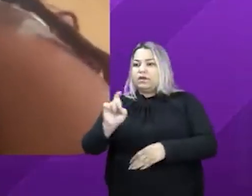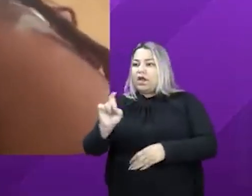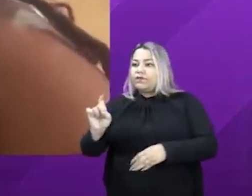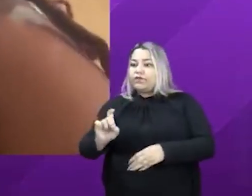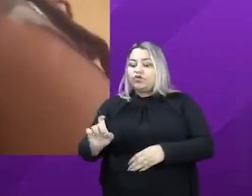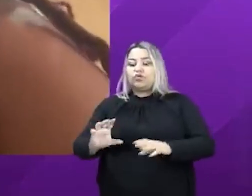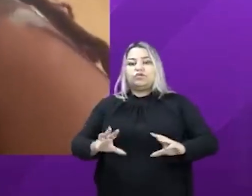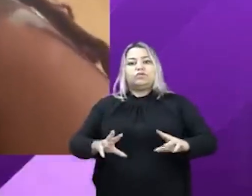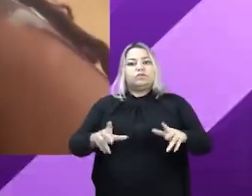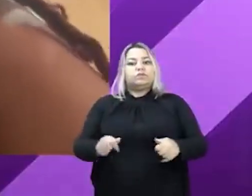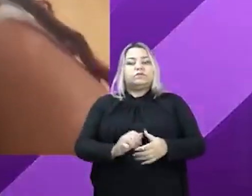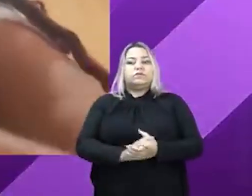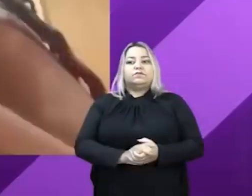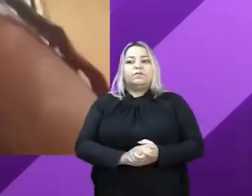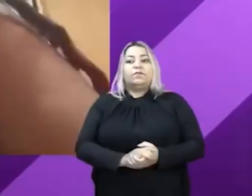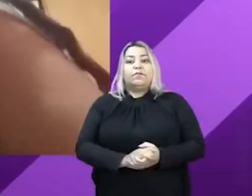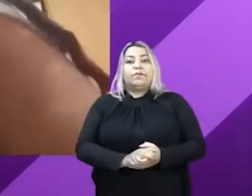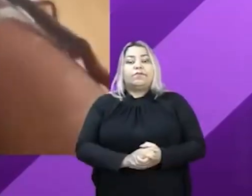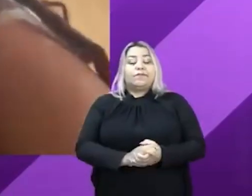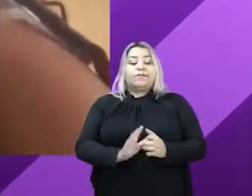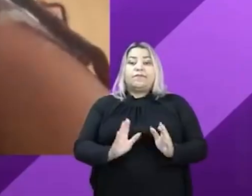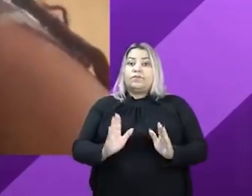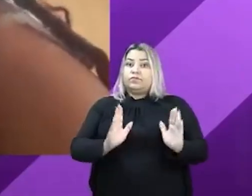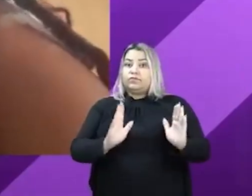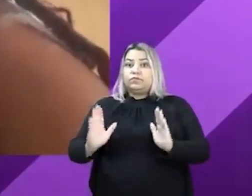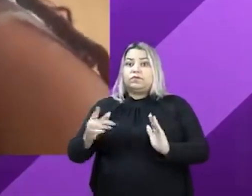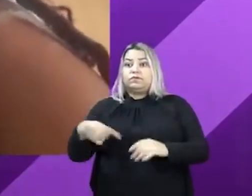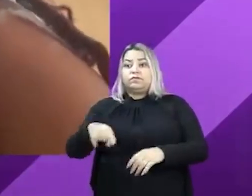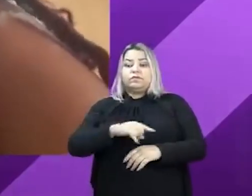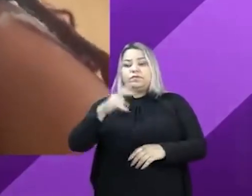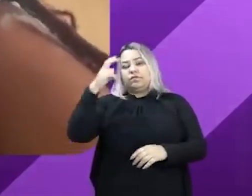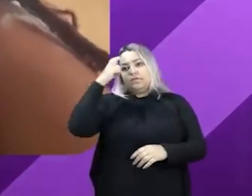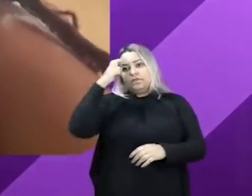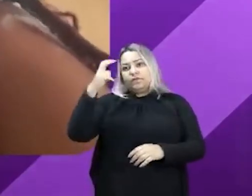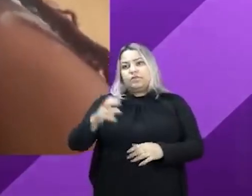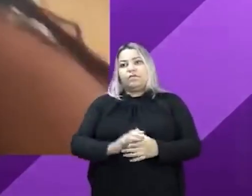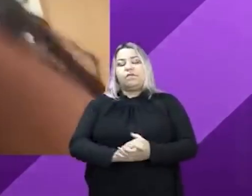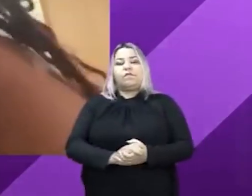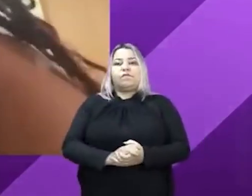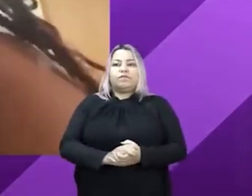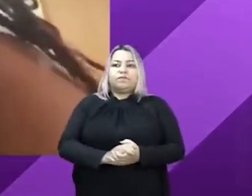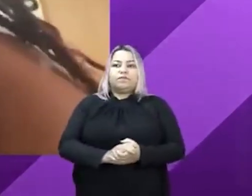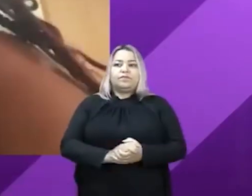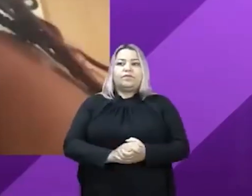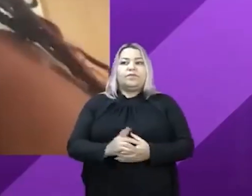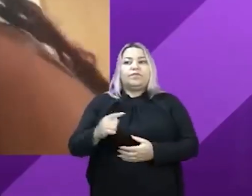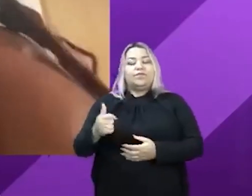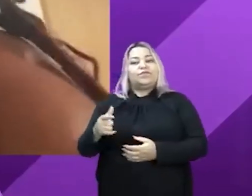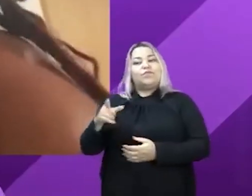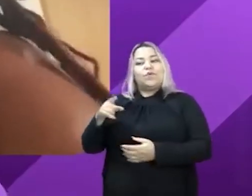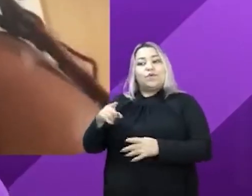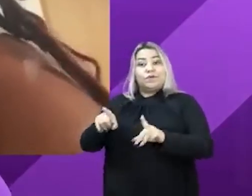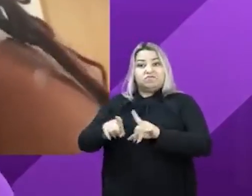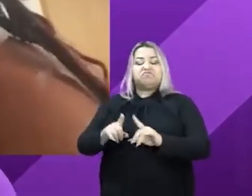mundo. E todos os pilares da nossa cultura, né? E aí, eu sou um pouquinho ousada.